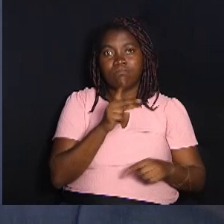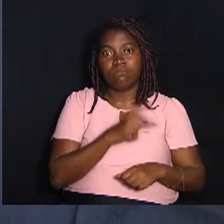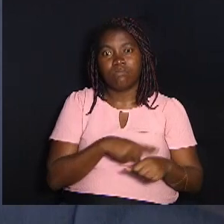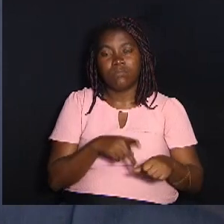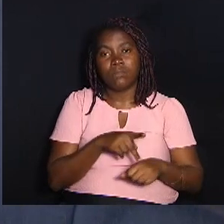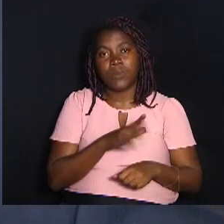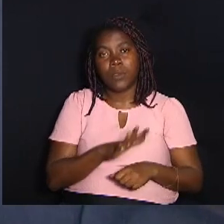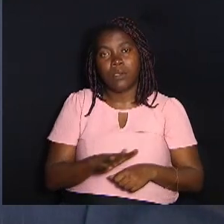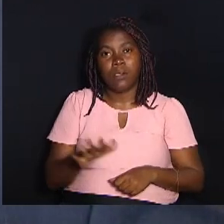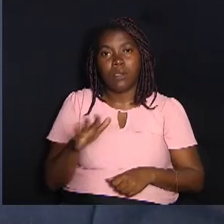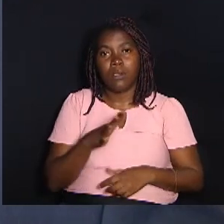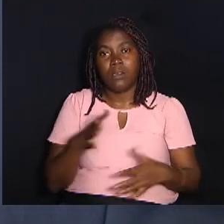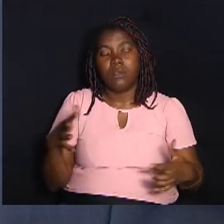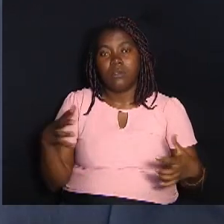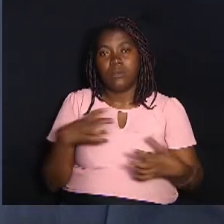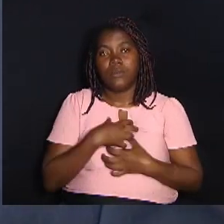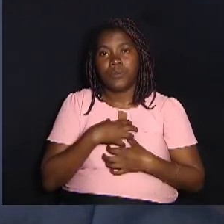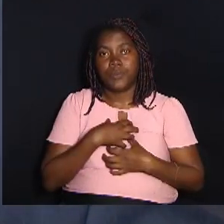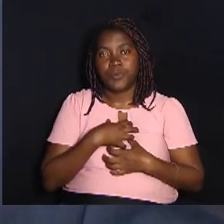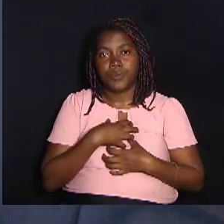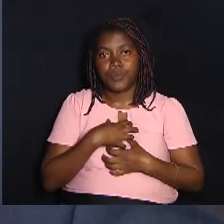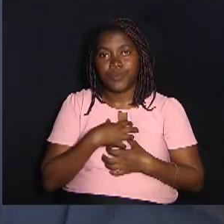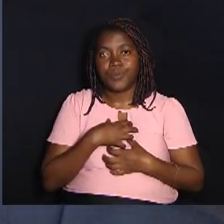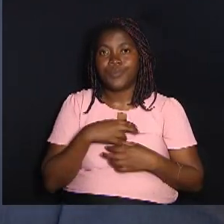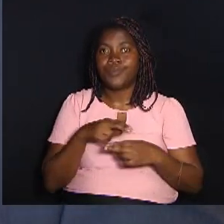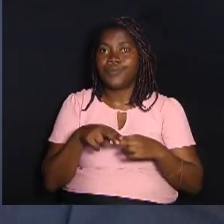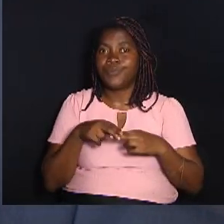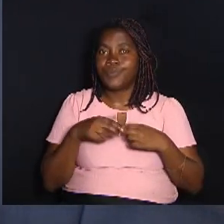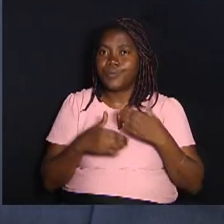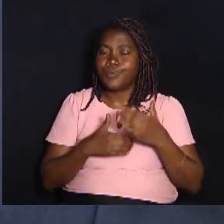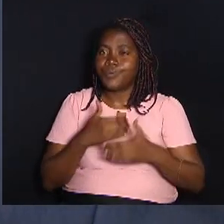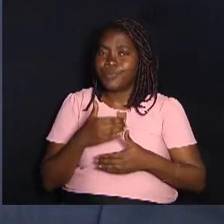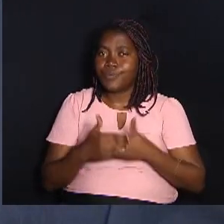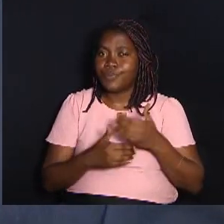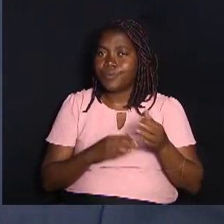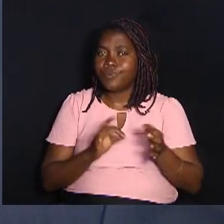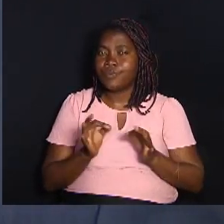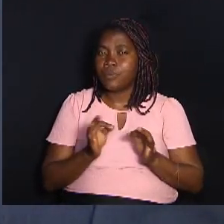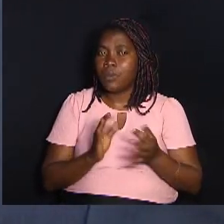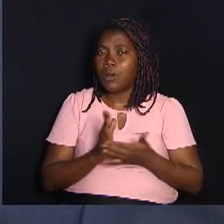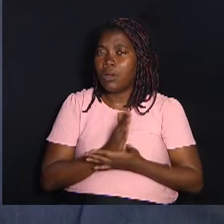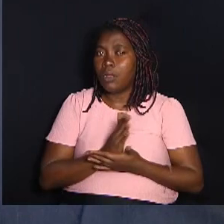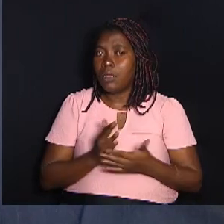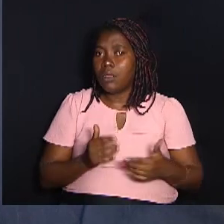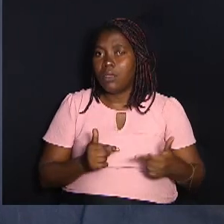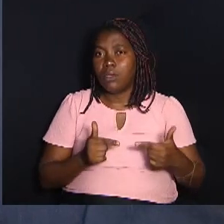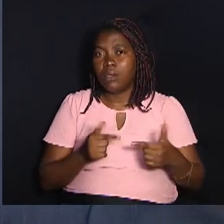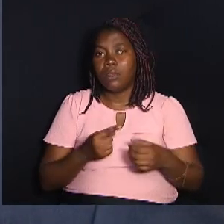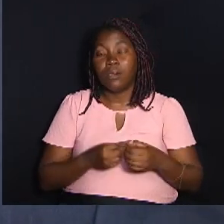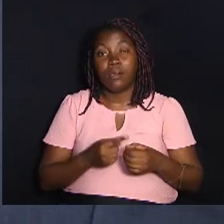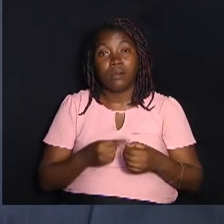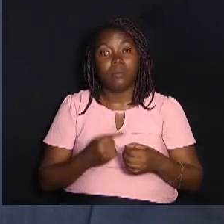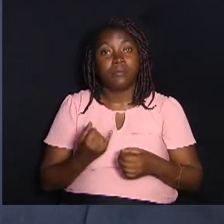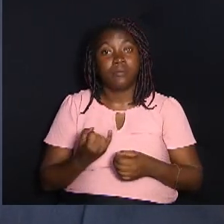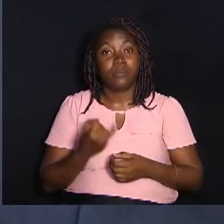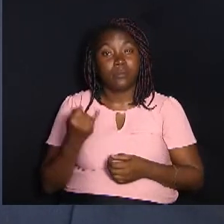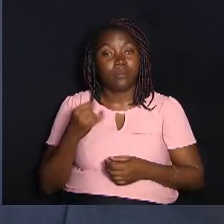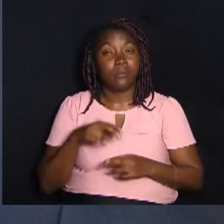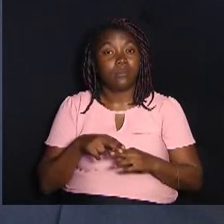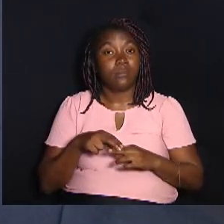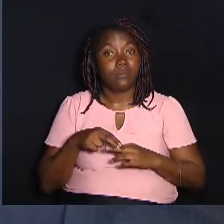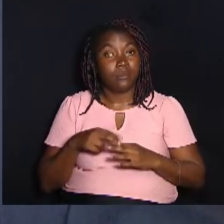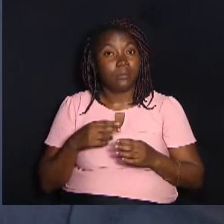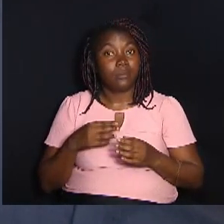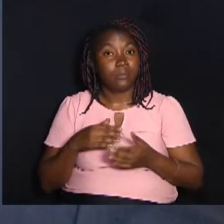na no no país né que chocaram a nossa nação e por conta disso a gente começou a desenvolver algumas ações aqui na cidade e foi muito